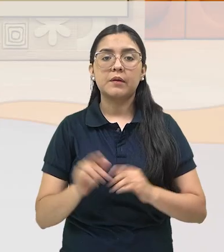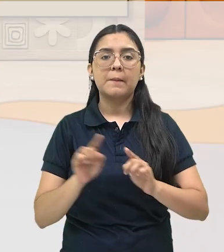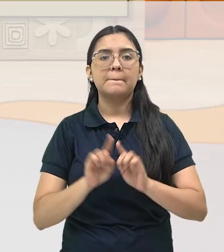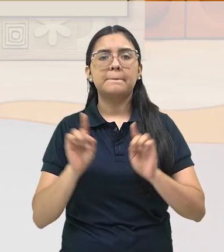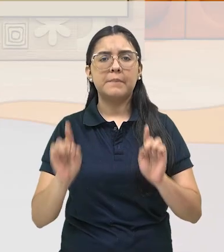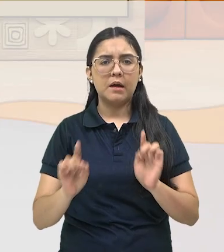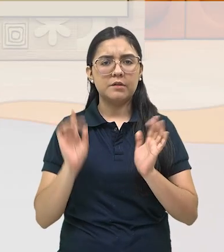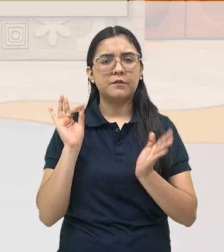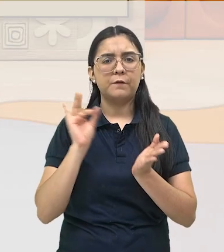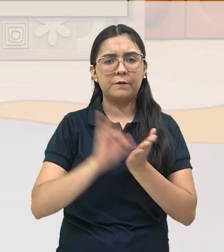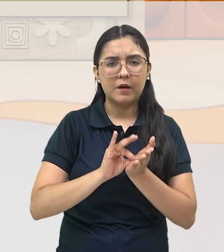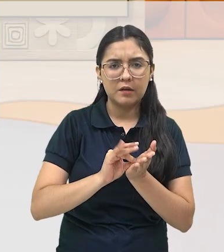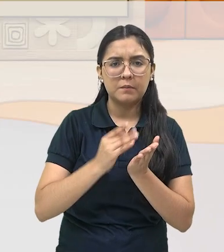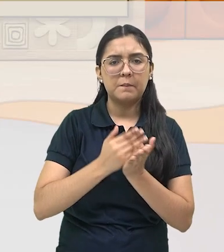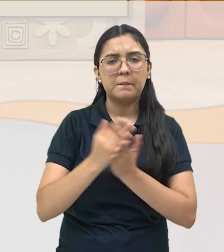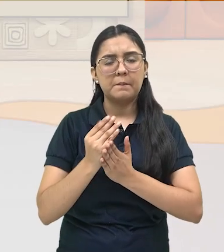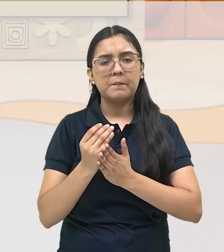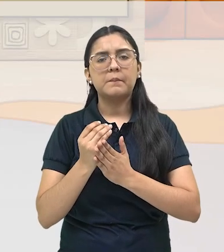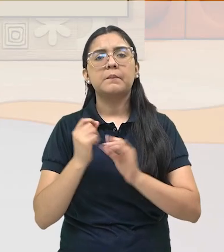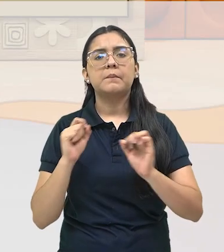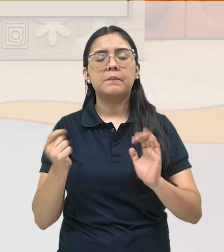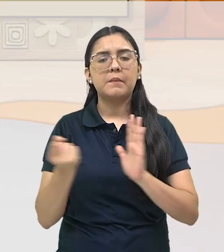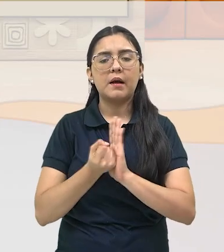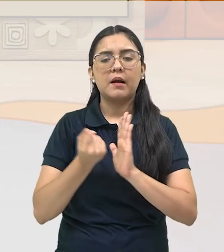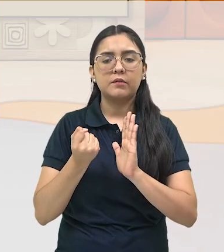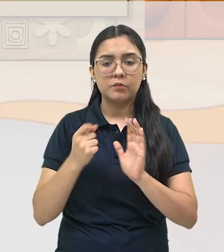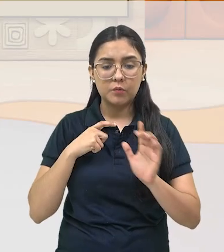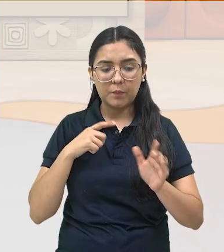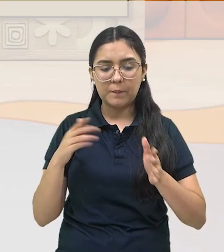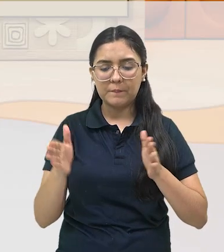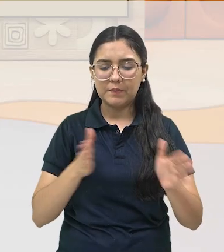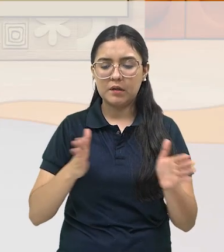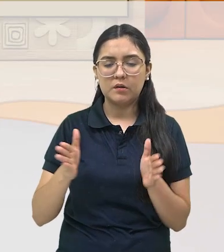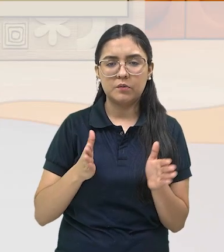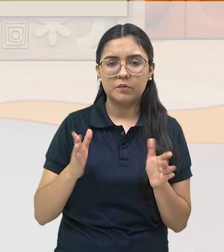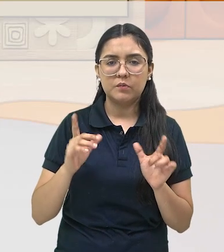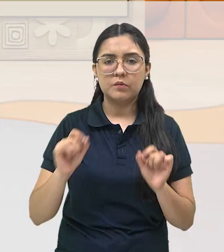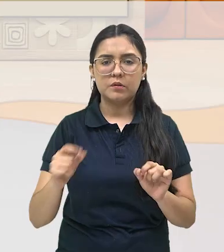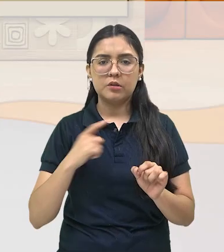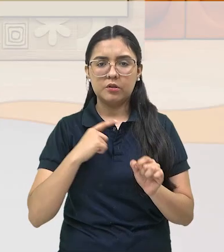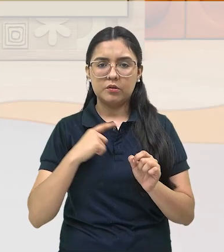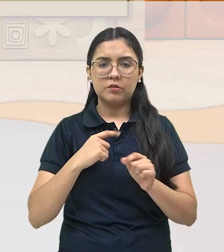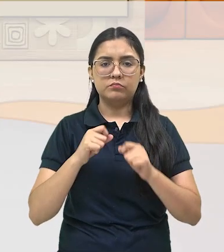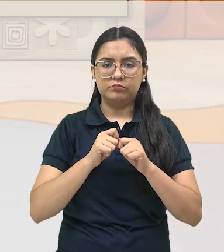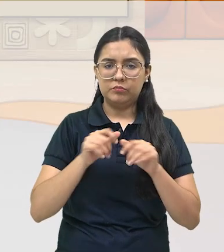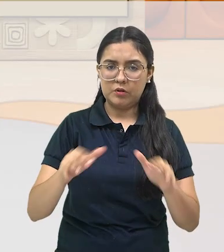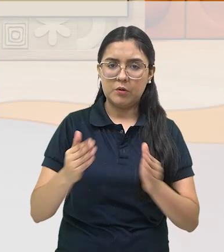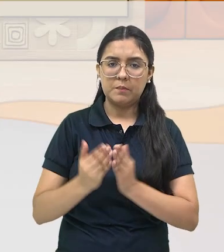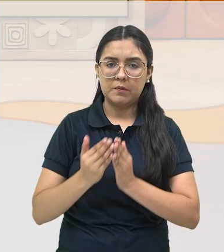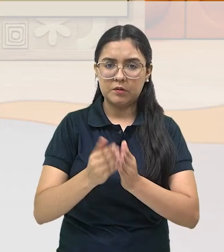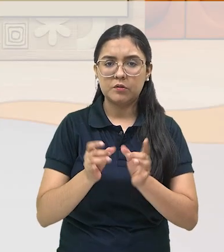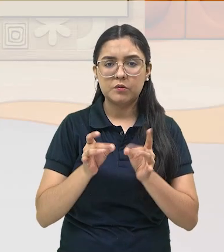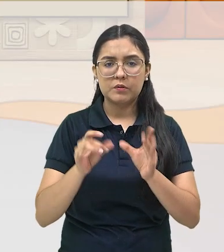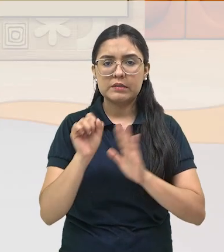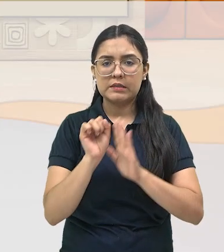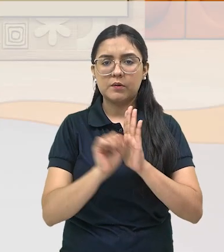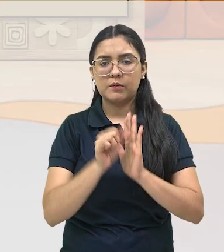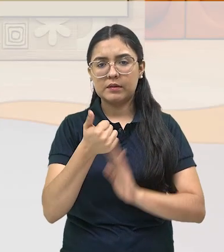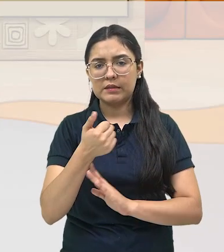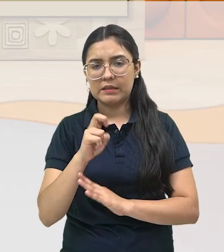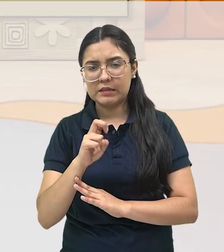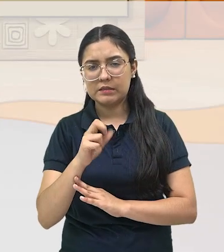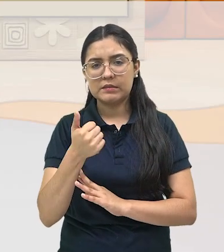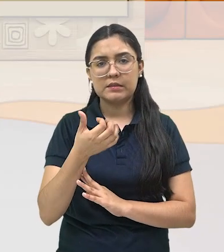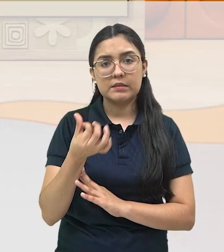seu aparecimento, né, marca ali desse período que envolve ali a expansão marítimo-comercial lá no século XV, no